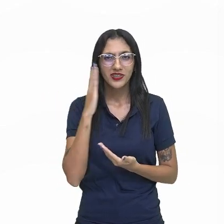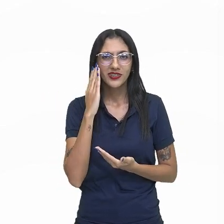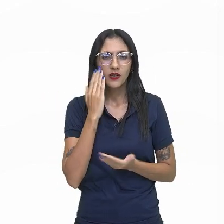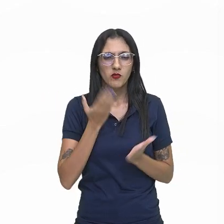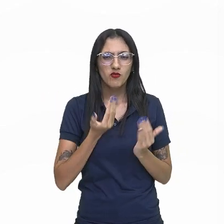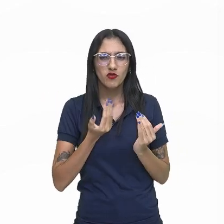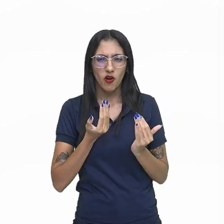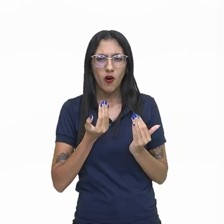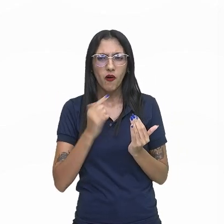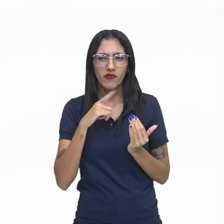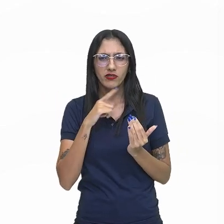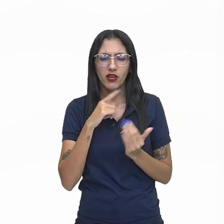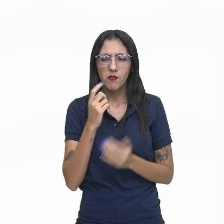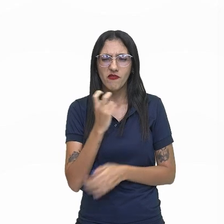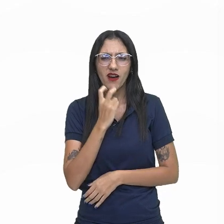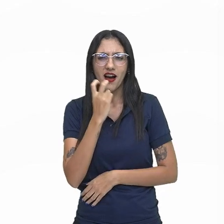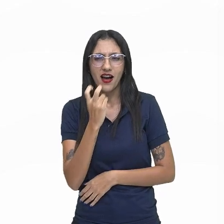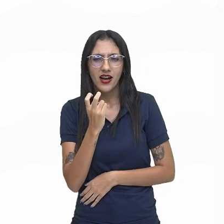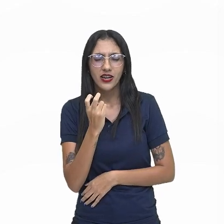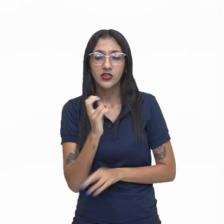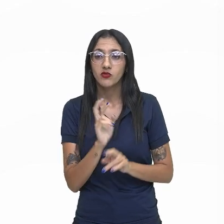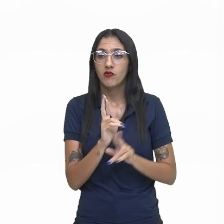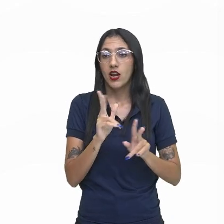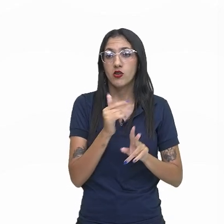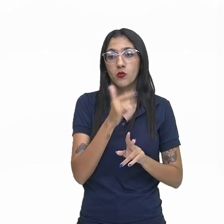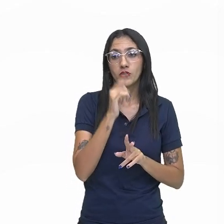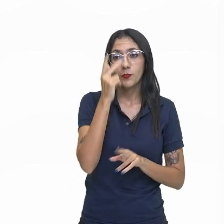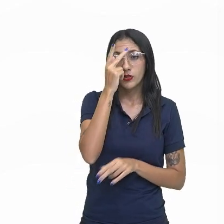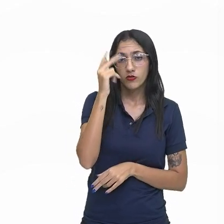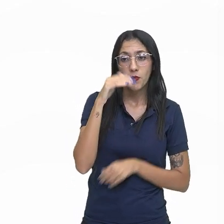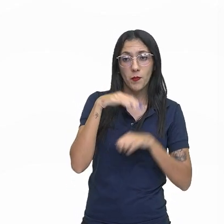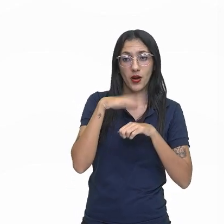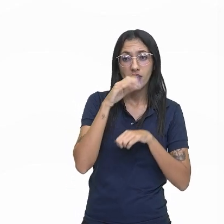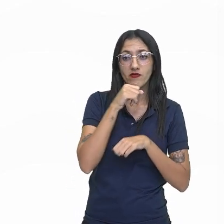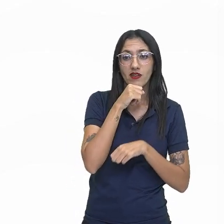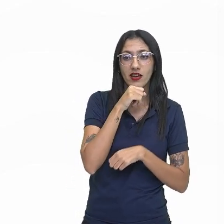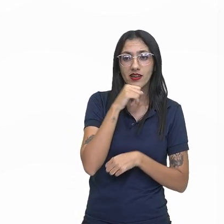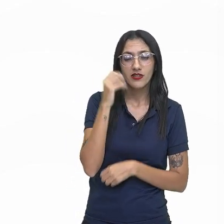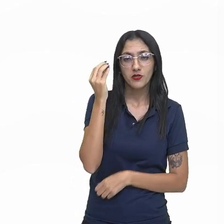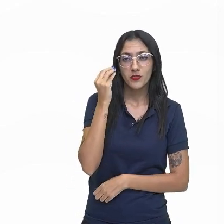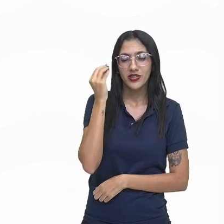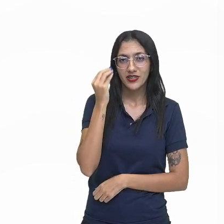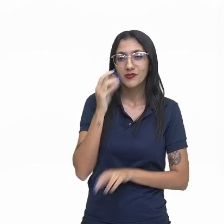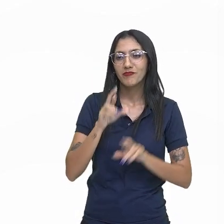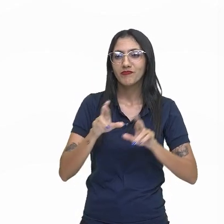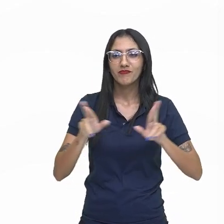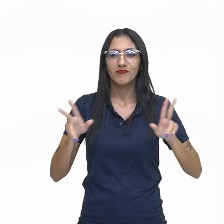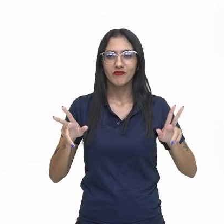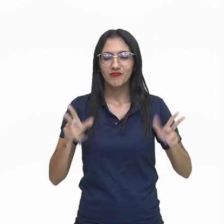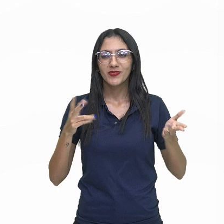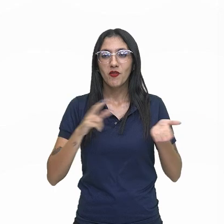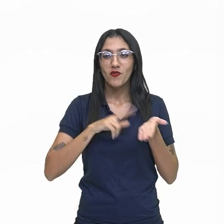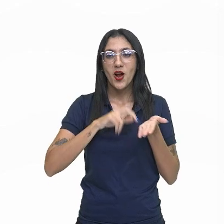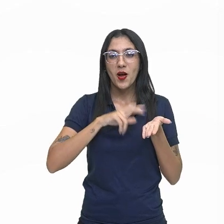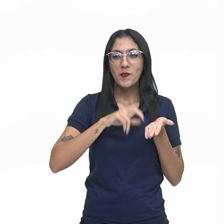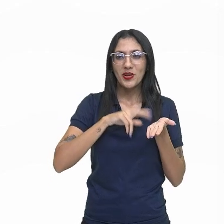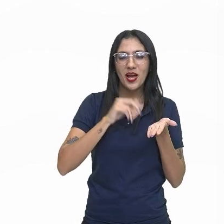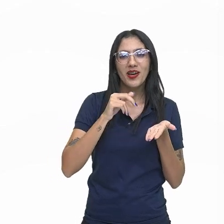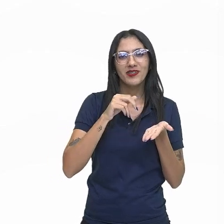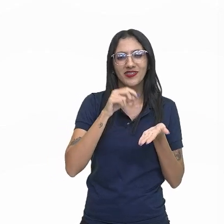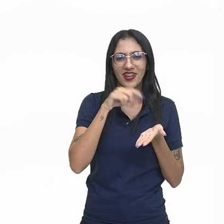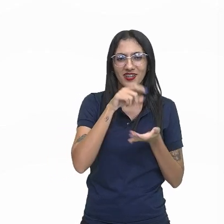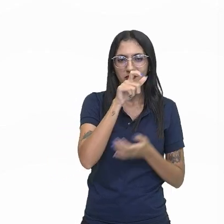falar diferente de uma pessoa mais idosa, mesmo porque o vocabulário do idoso, né,